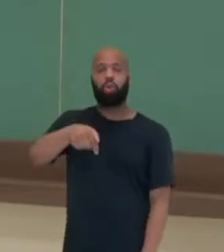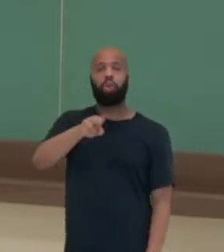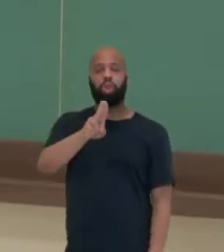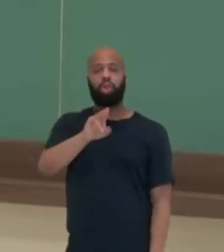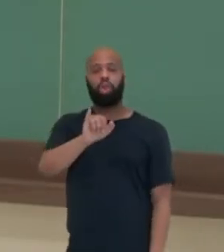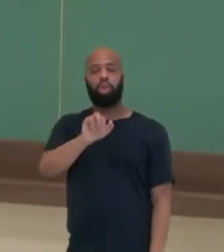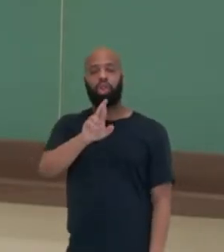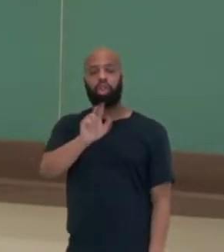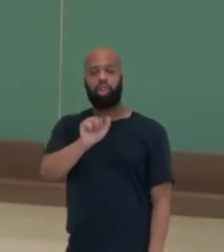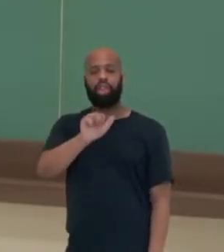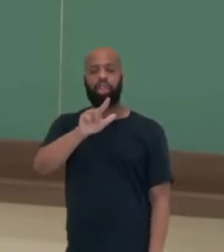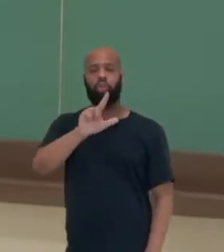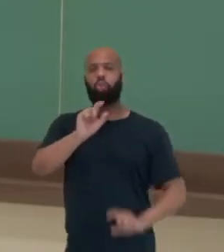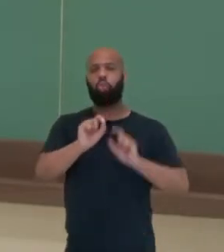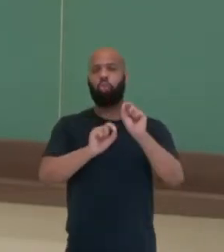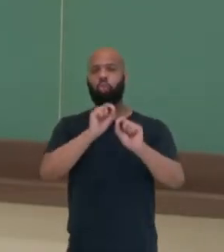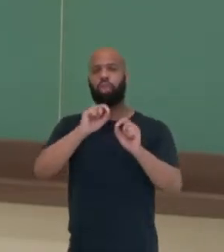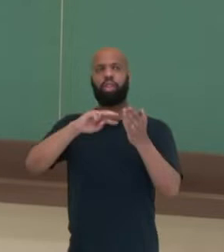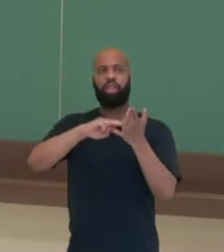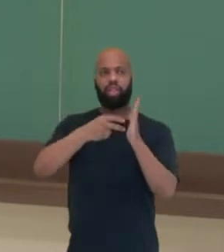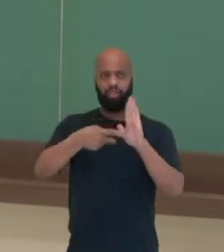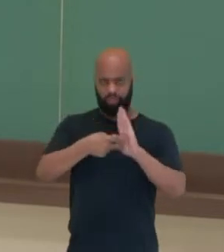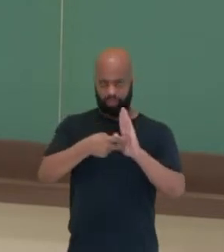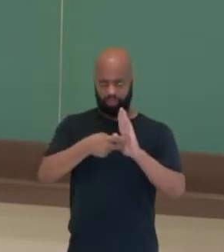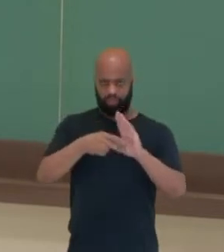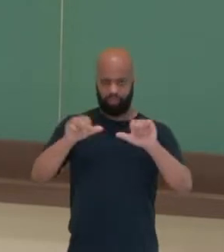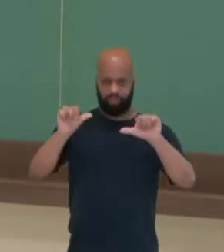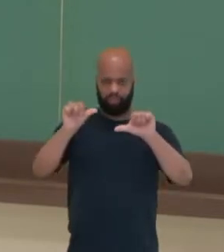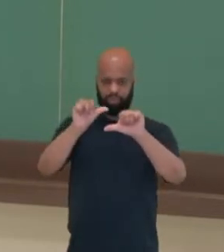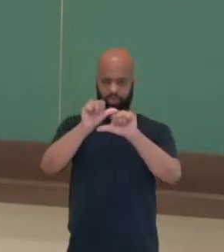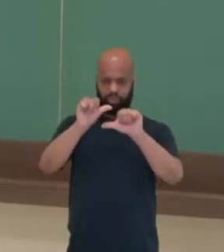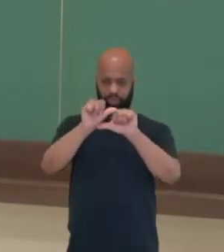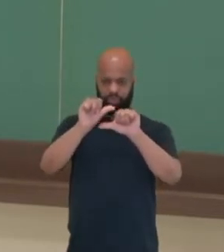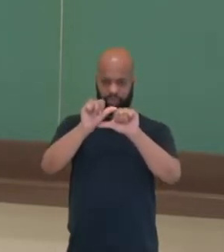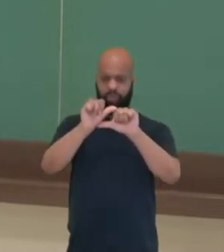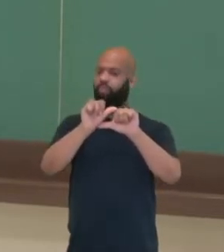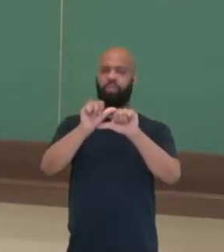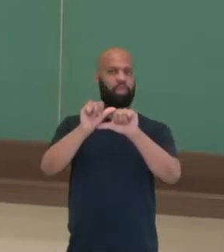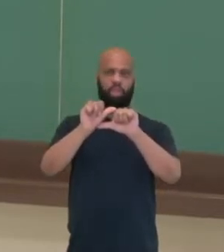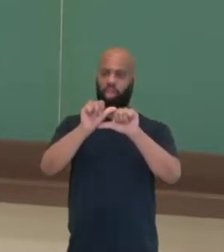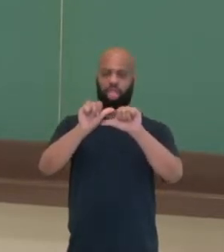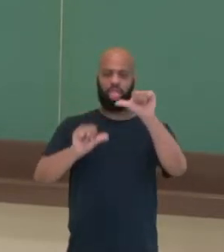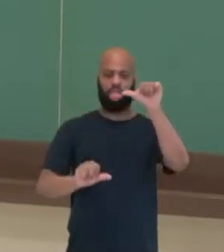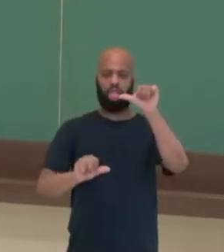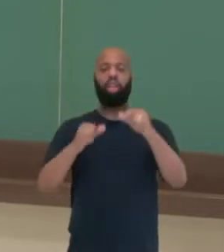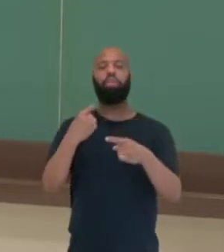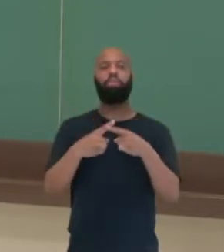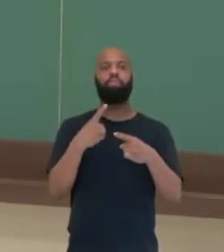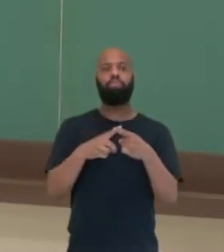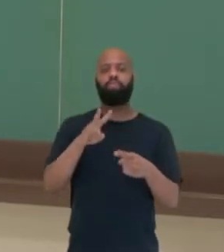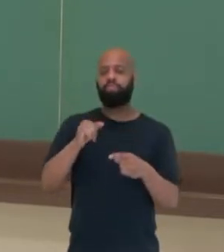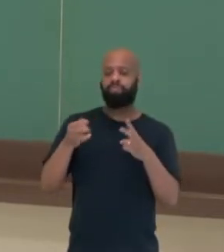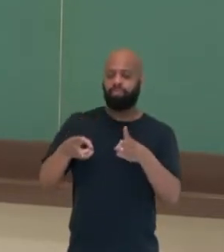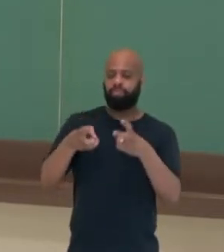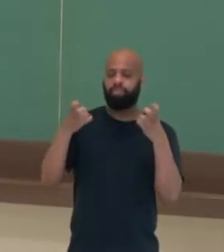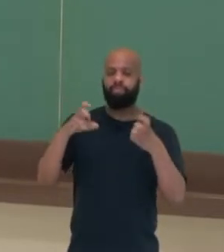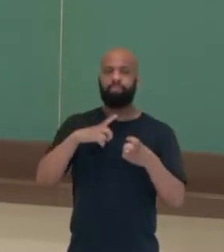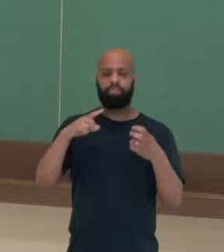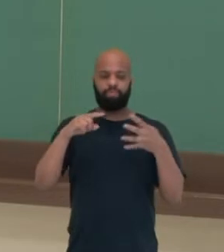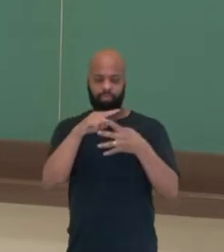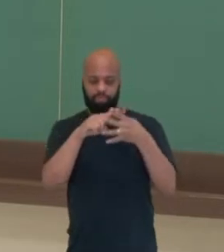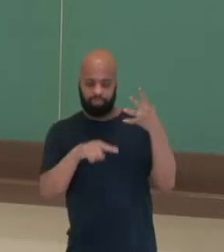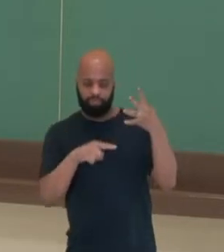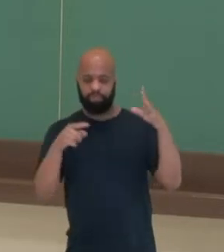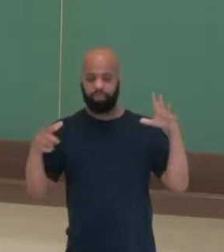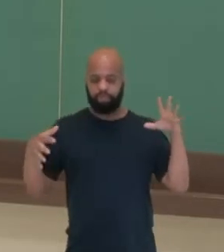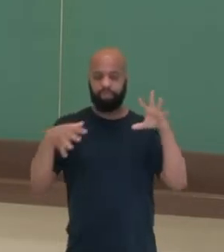carbono assimétrico. Como eu vou reconhecer, professor? Eu irei reconhecer quando ele tiver quatro